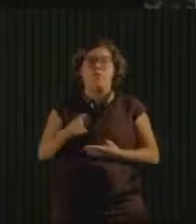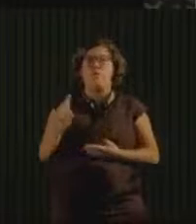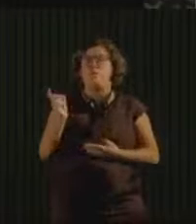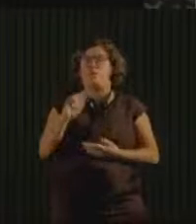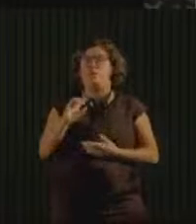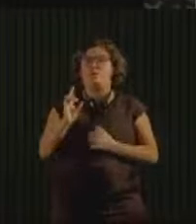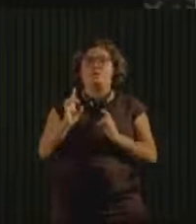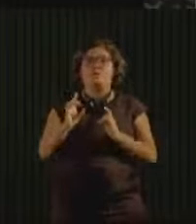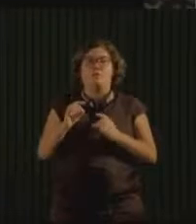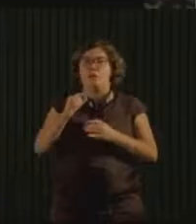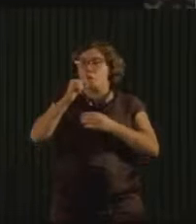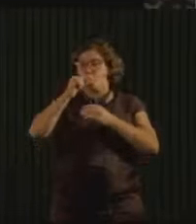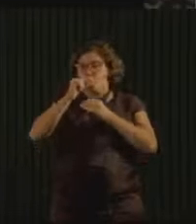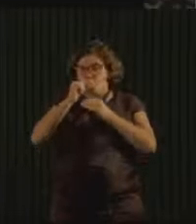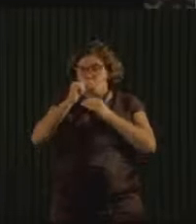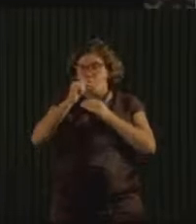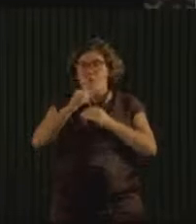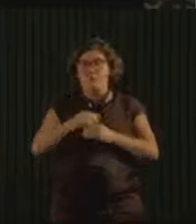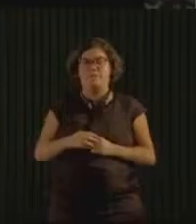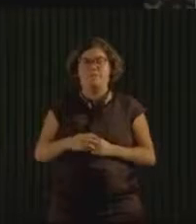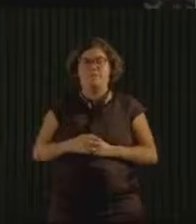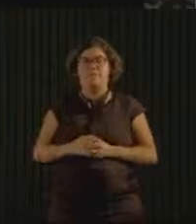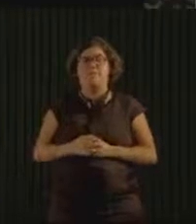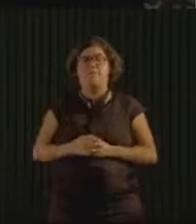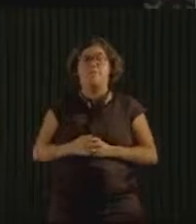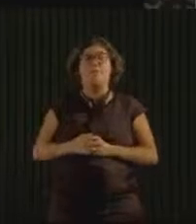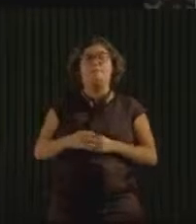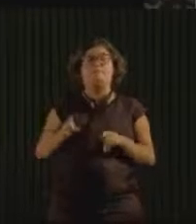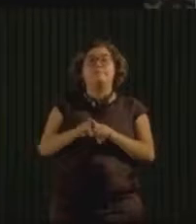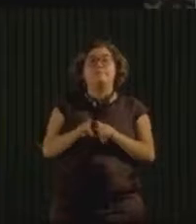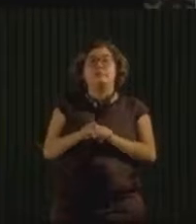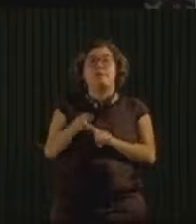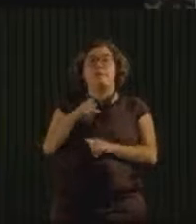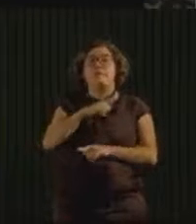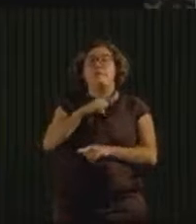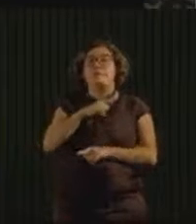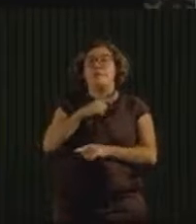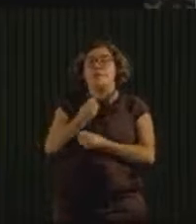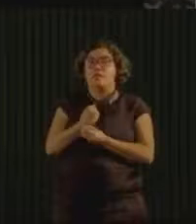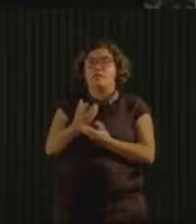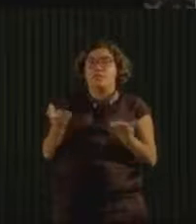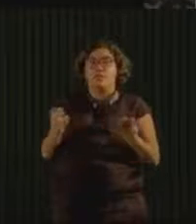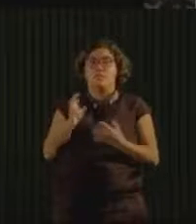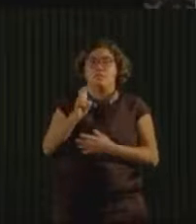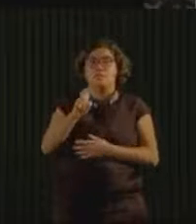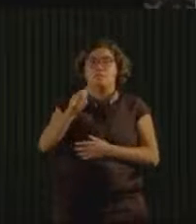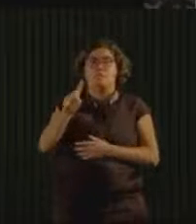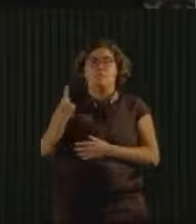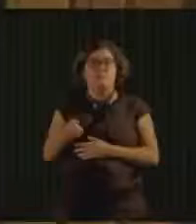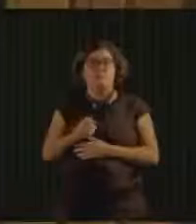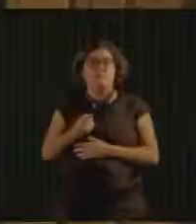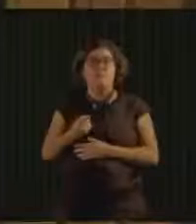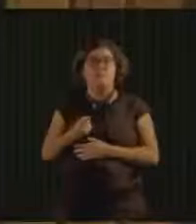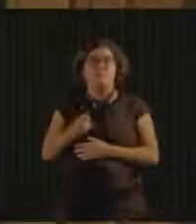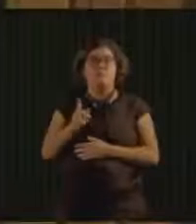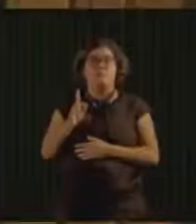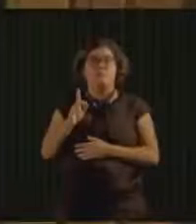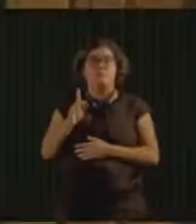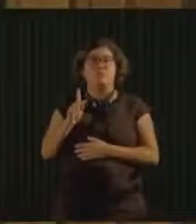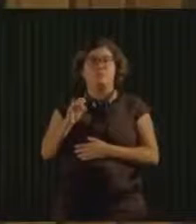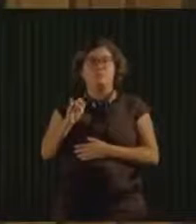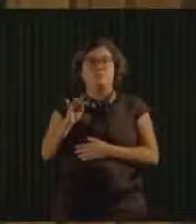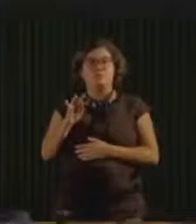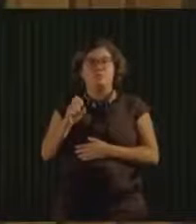copo, aqui não tem canudo. Também entregamos 5.000 kits para toda a população, ou seja, todos